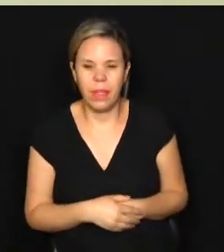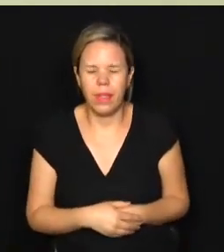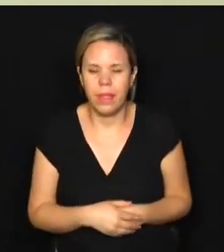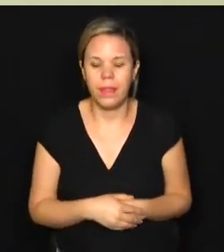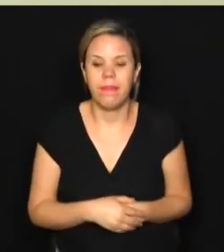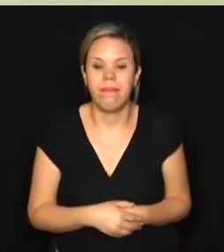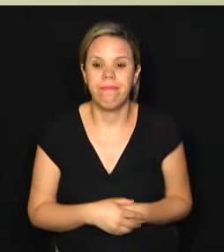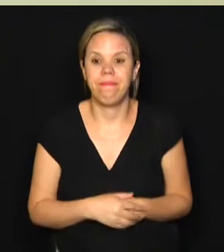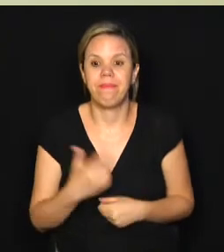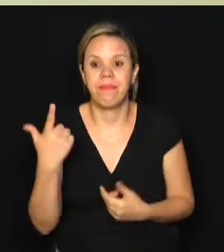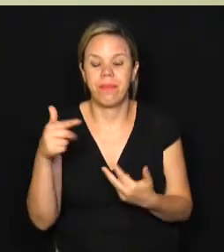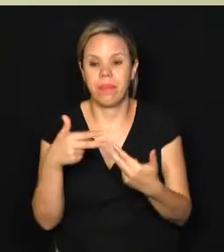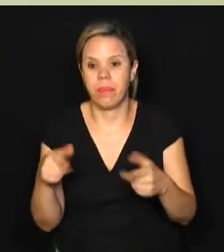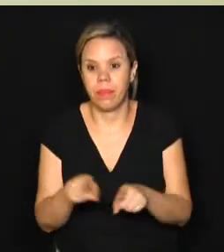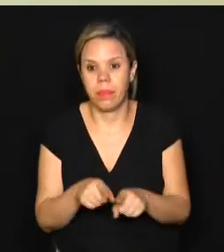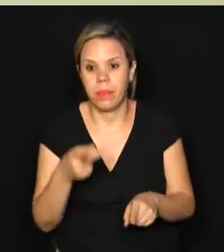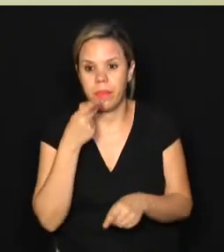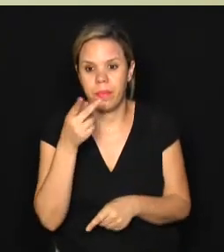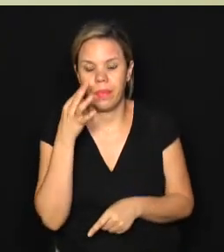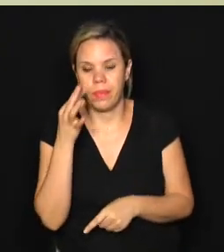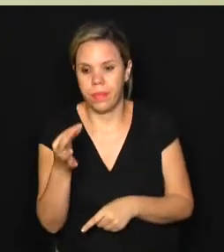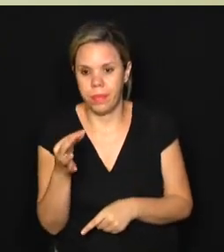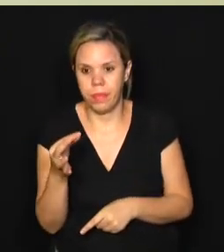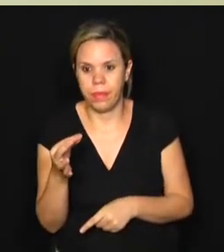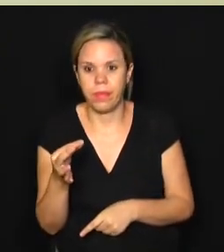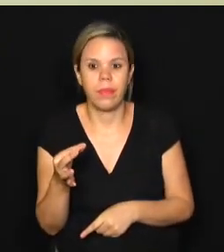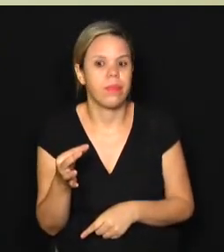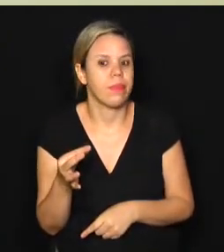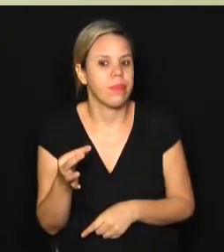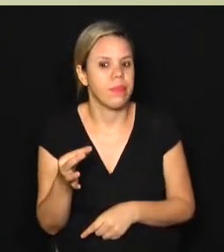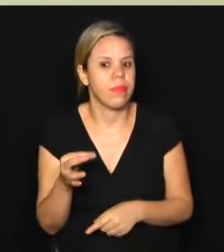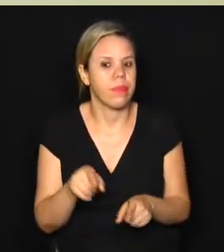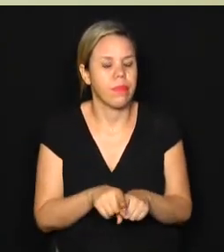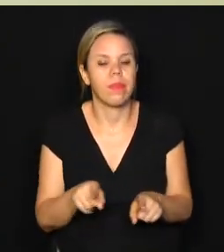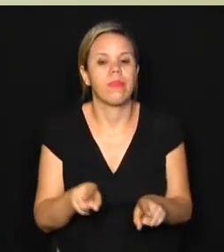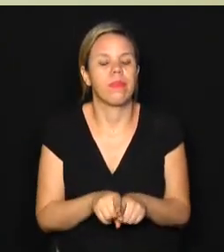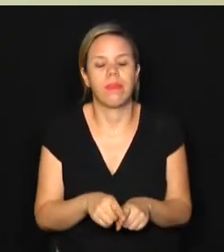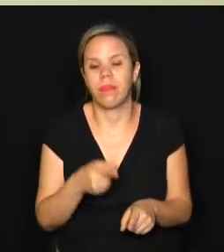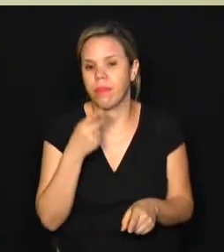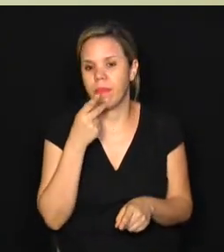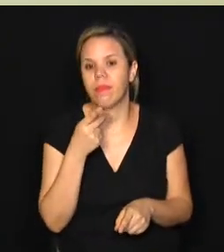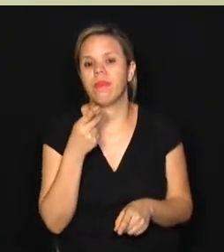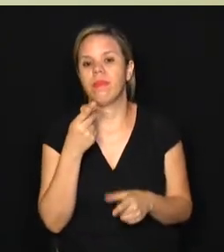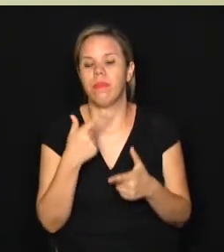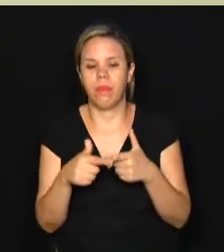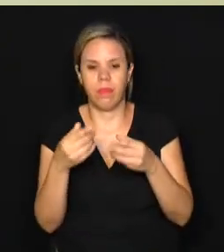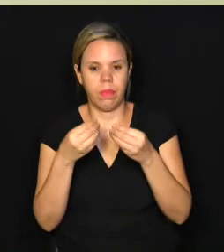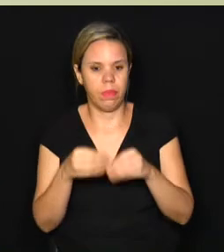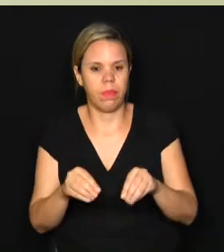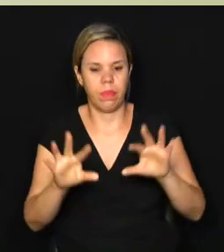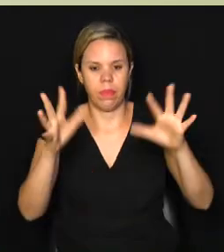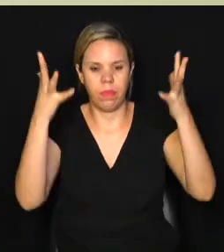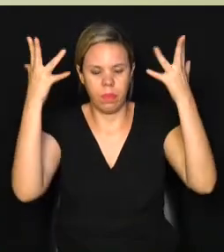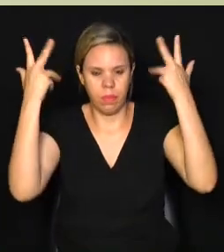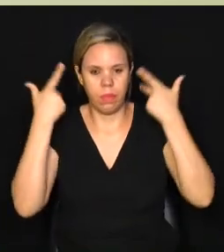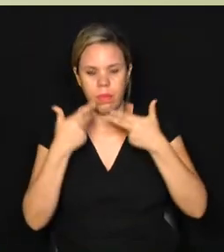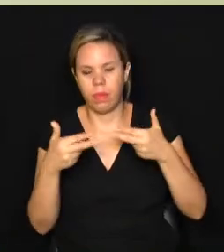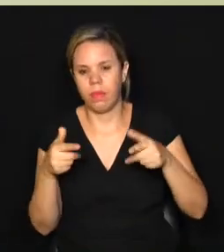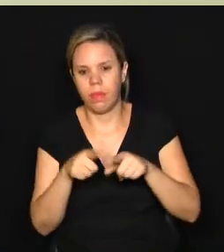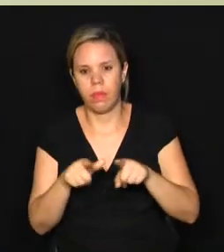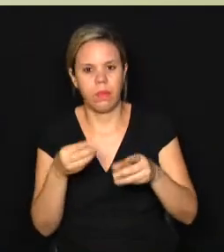outra coisa que eu queria chamar a atenção é nos impactos, a gente falou muito dos impactos socioambientais, mas existem diversos